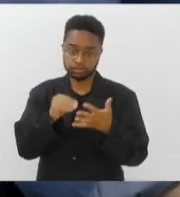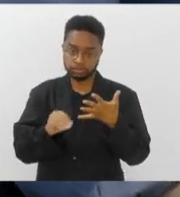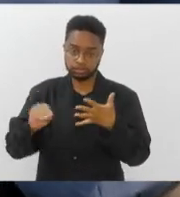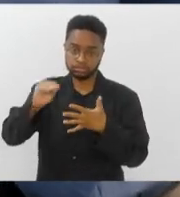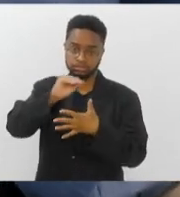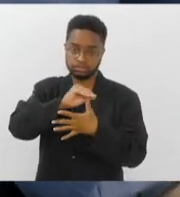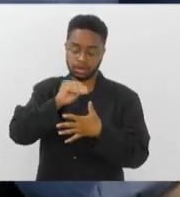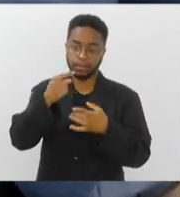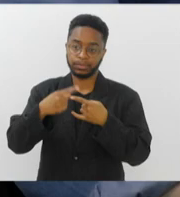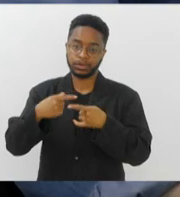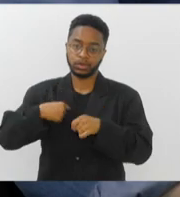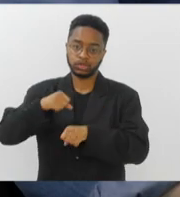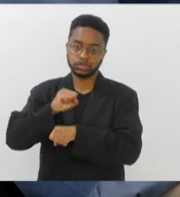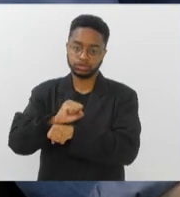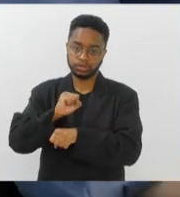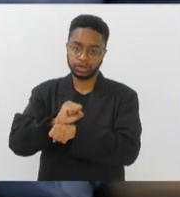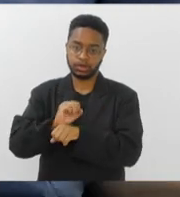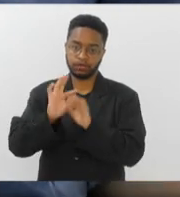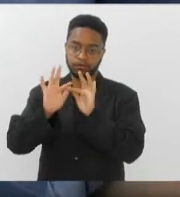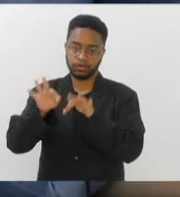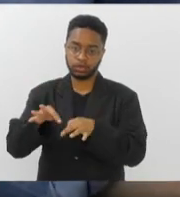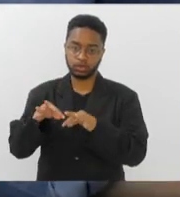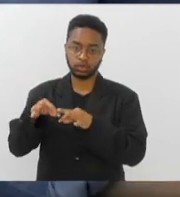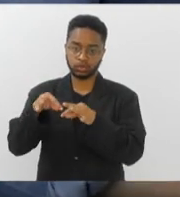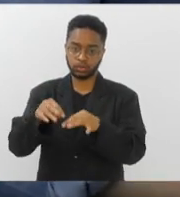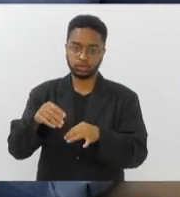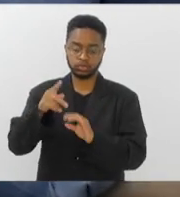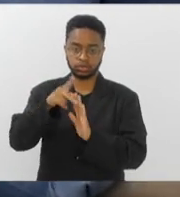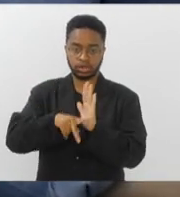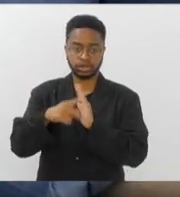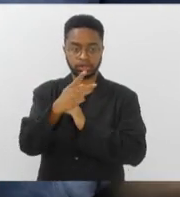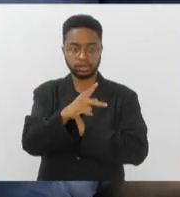Eu esperei acabar todos os projetos do deputado Fred